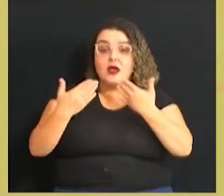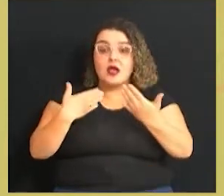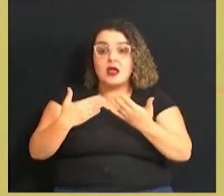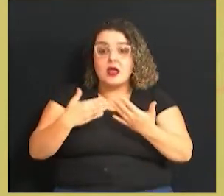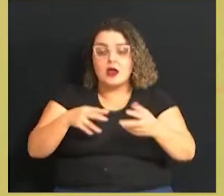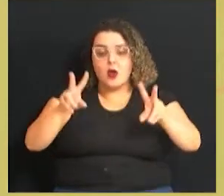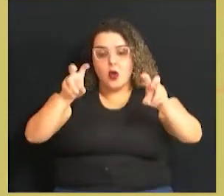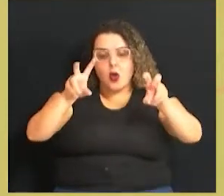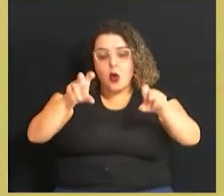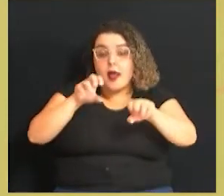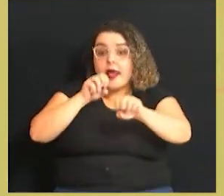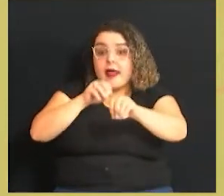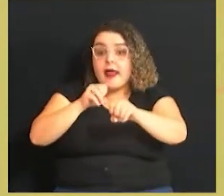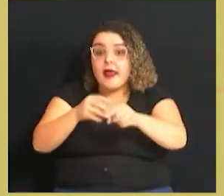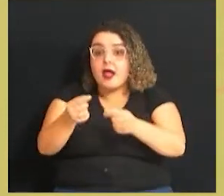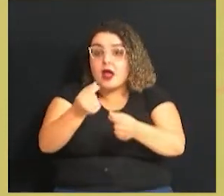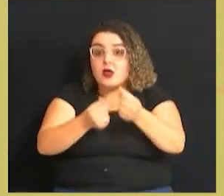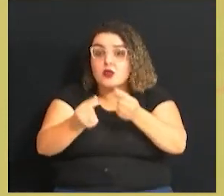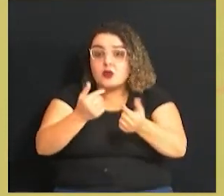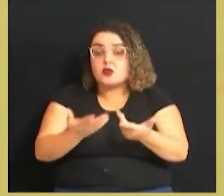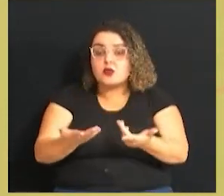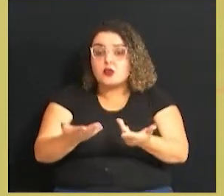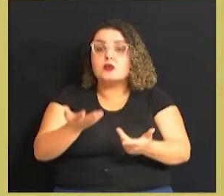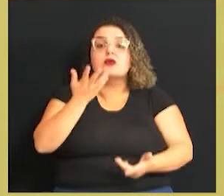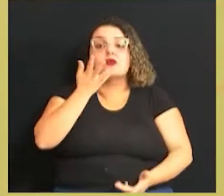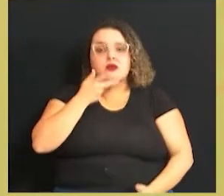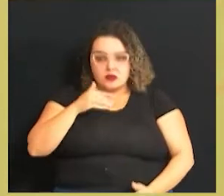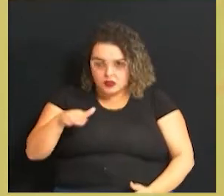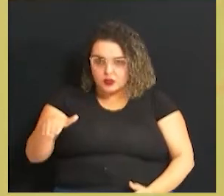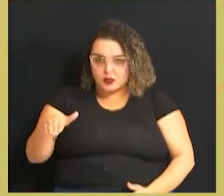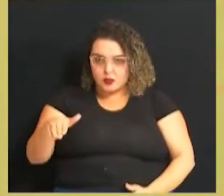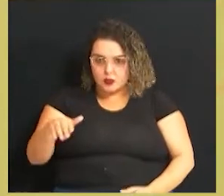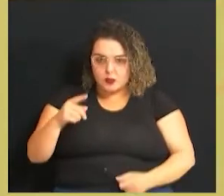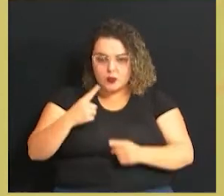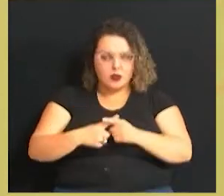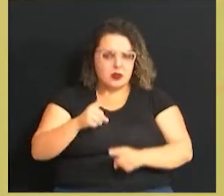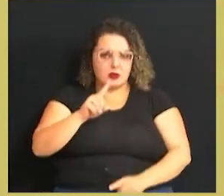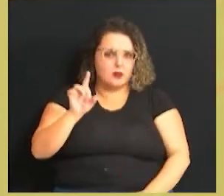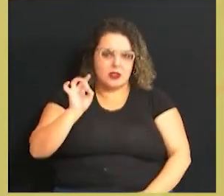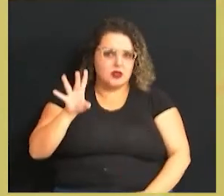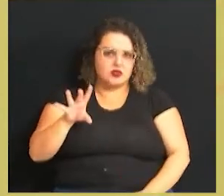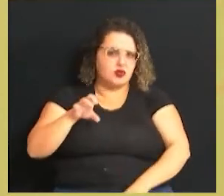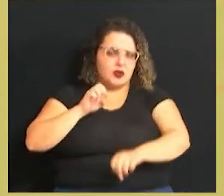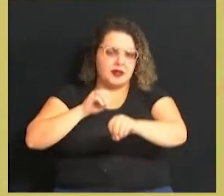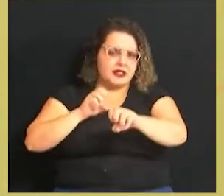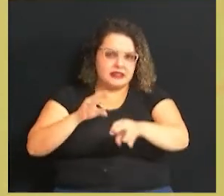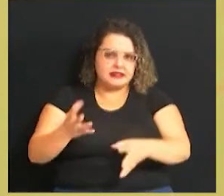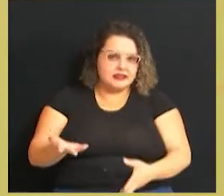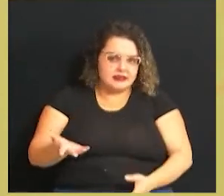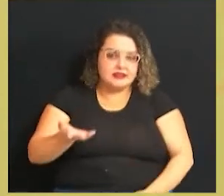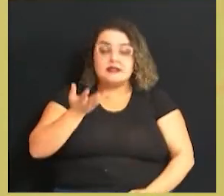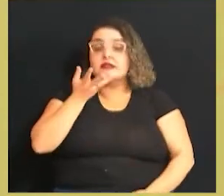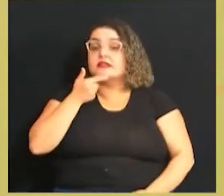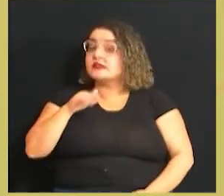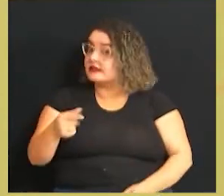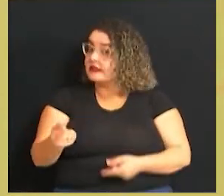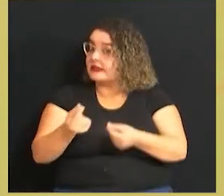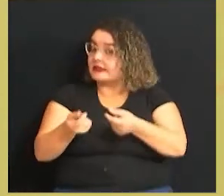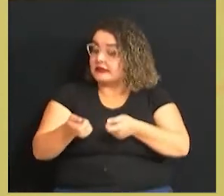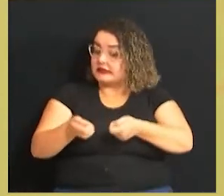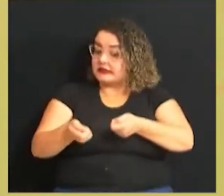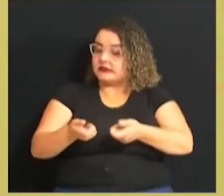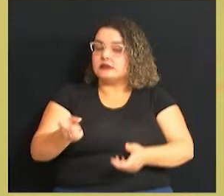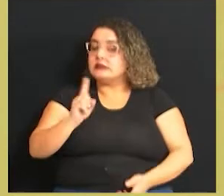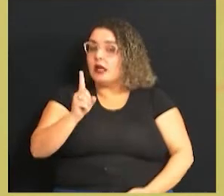gente vai falar sobre educação financeira infantil, porque não basta só ensinar a criança